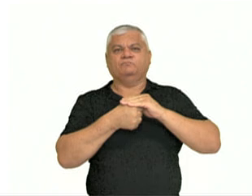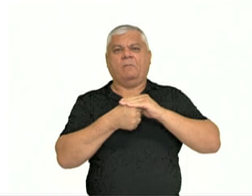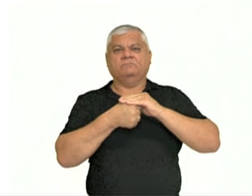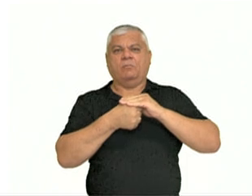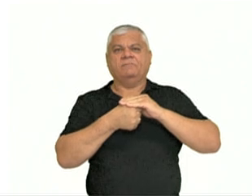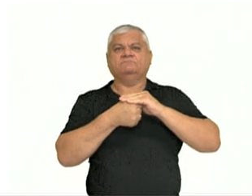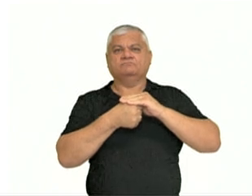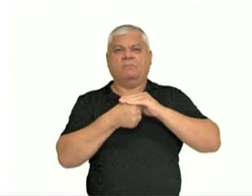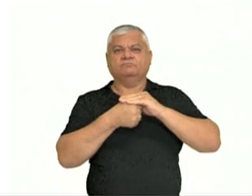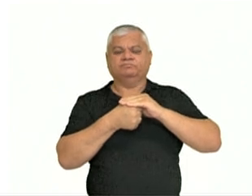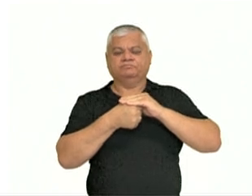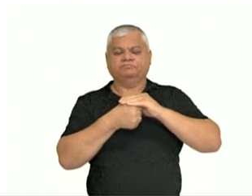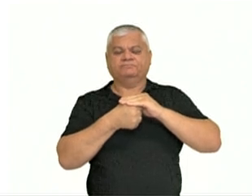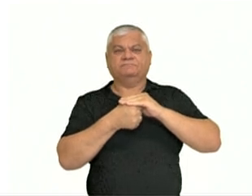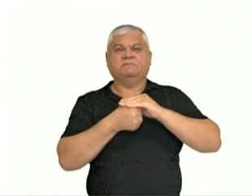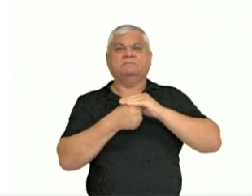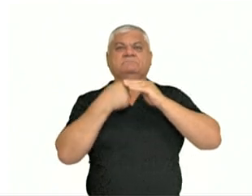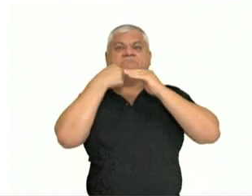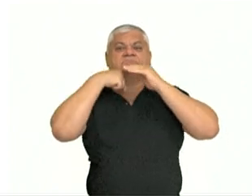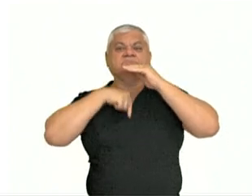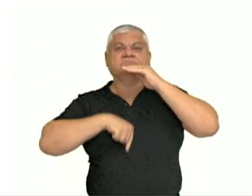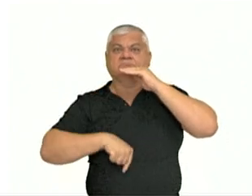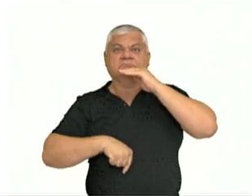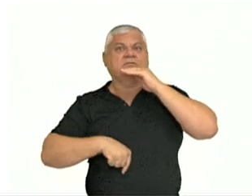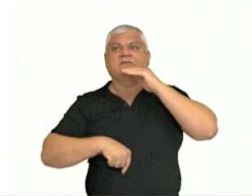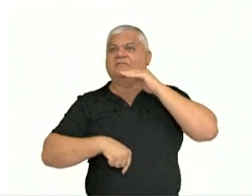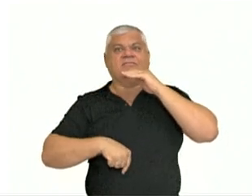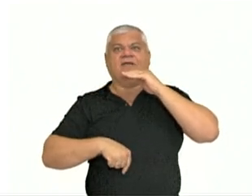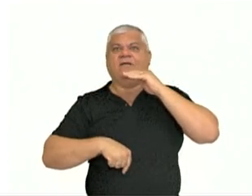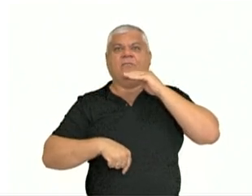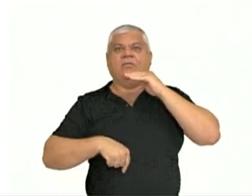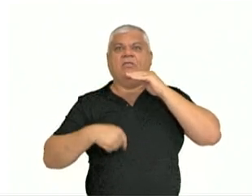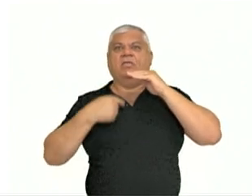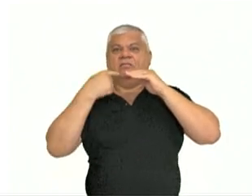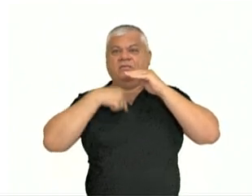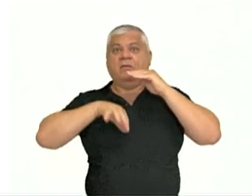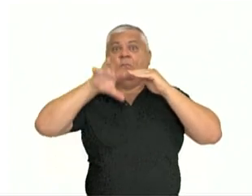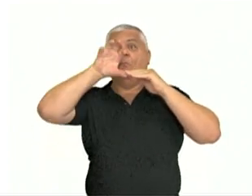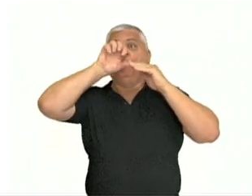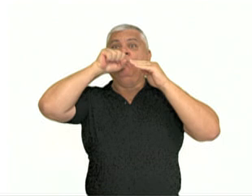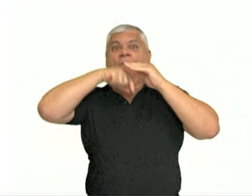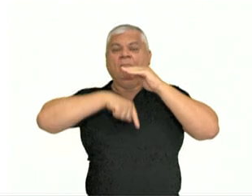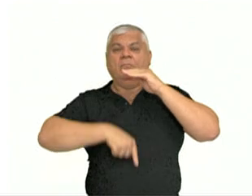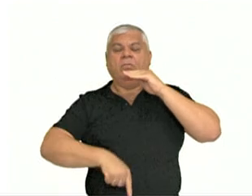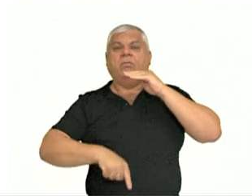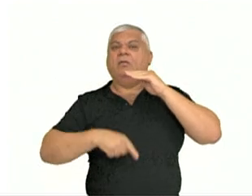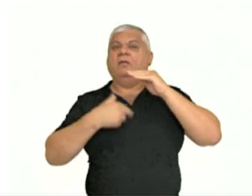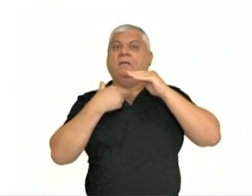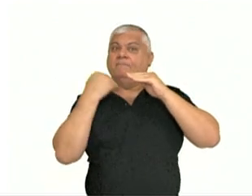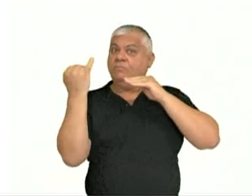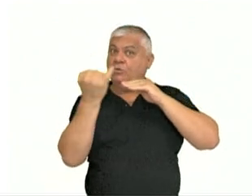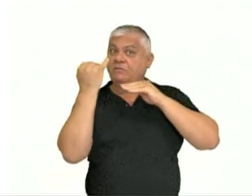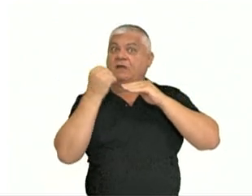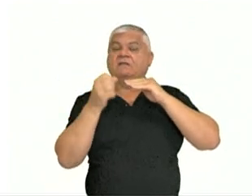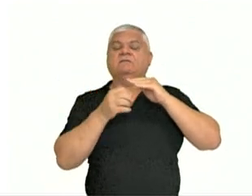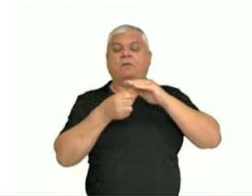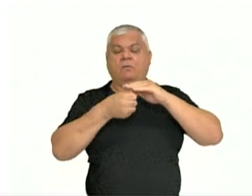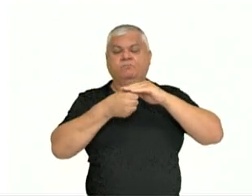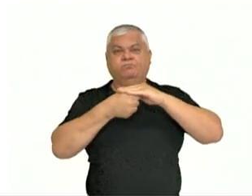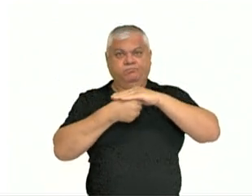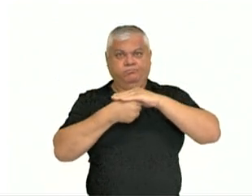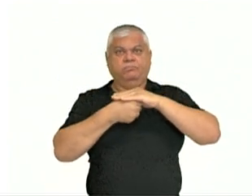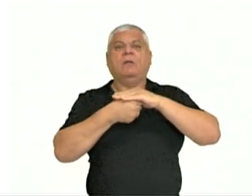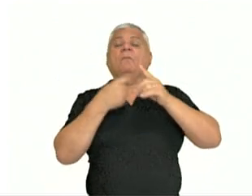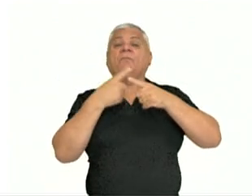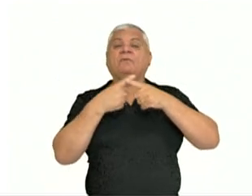esse canal respiratório, tá? O fechamento dessa válvula da epiglote é muito importante nesse